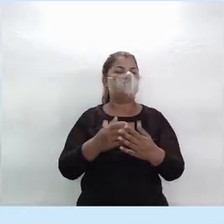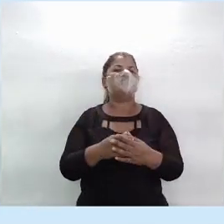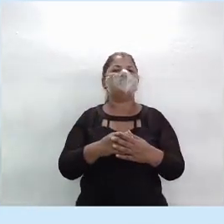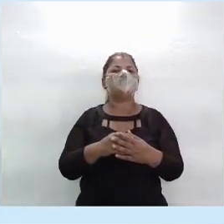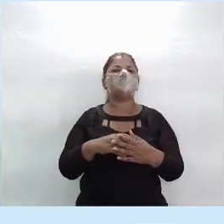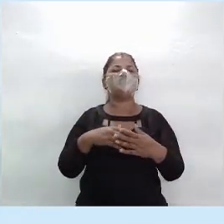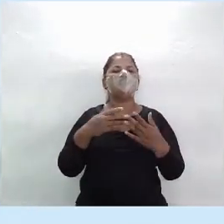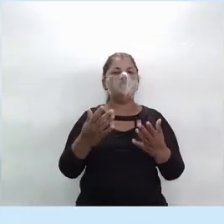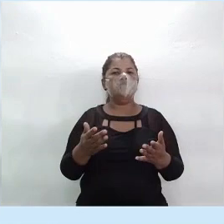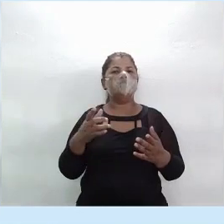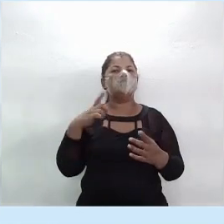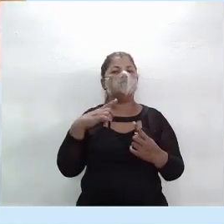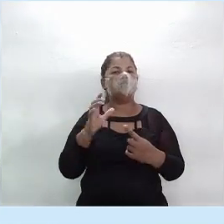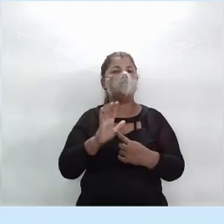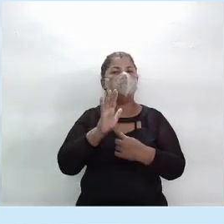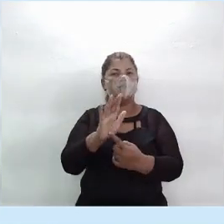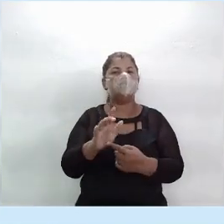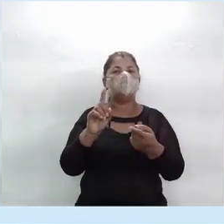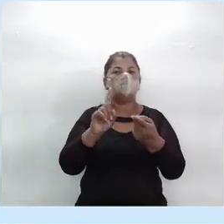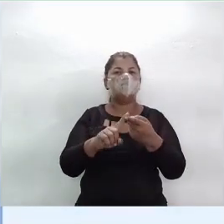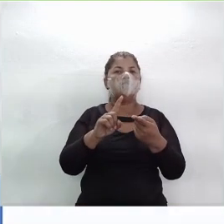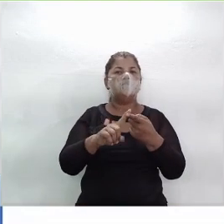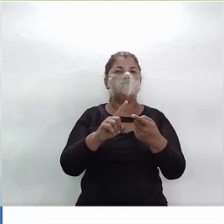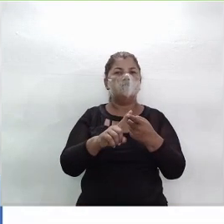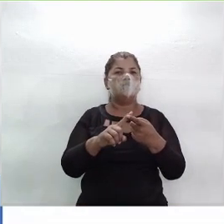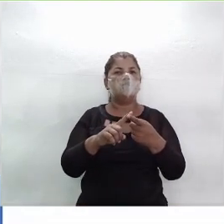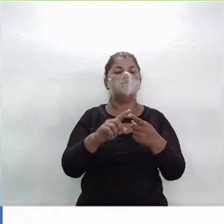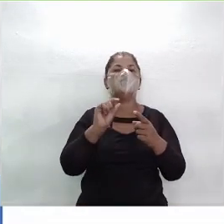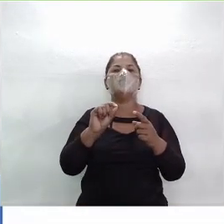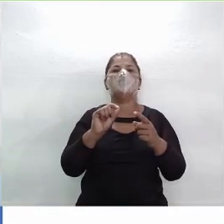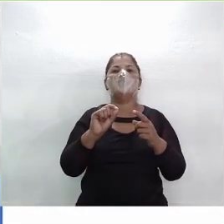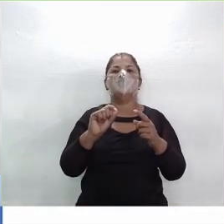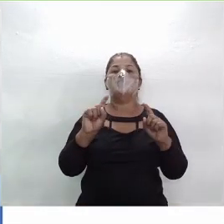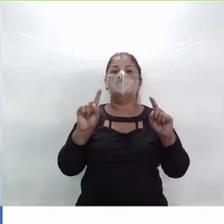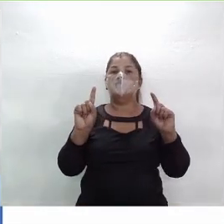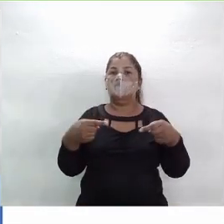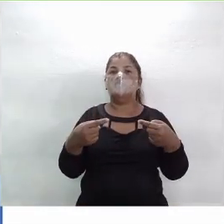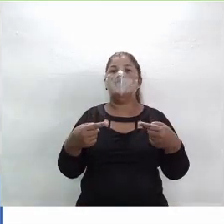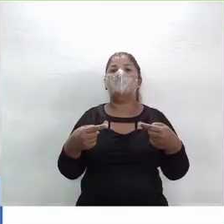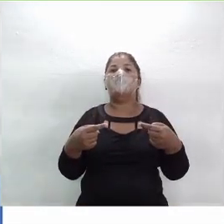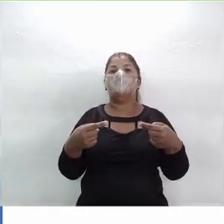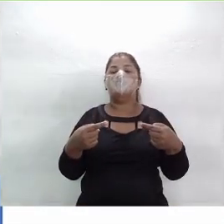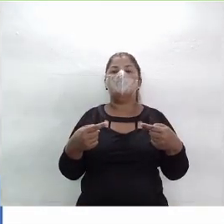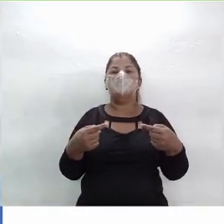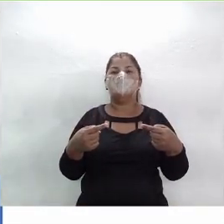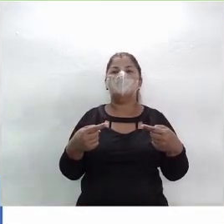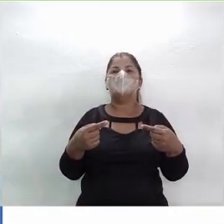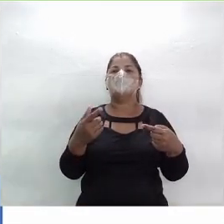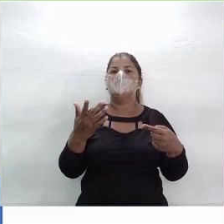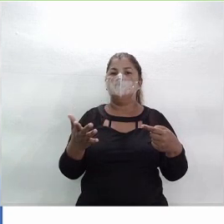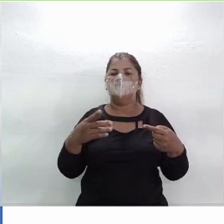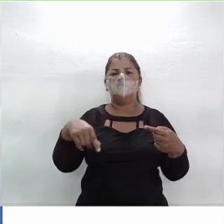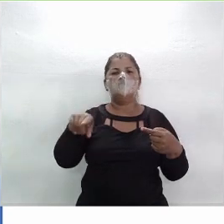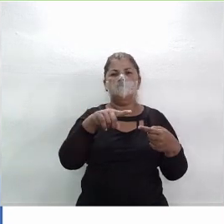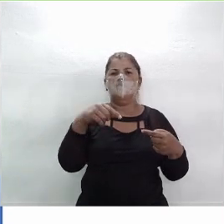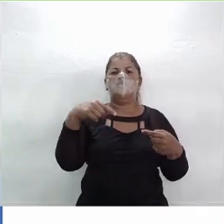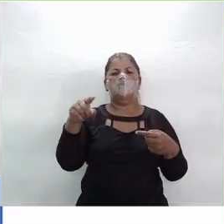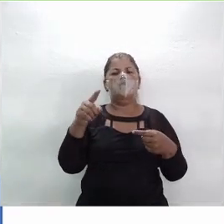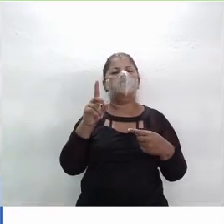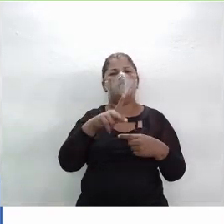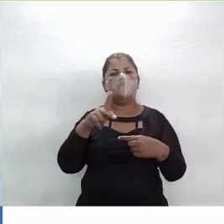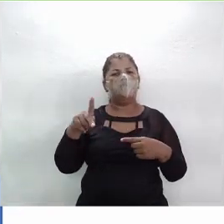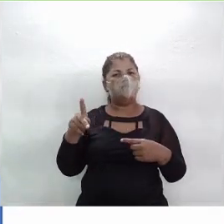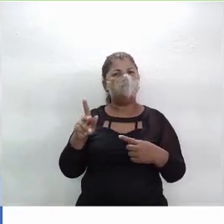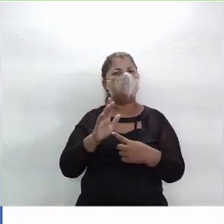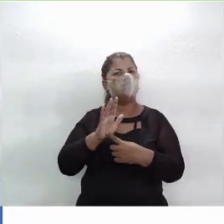isso. Vamos lá, para finalizar, trago para vocês alguns desafios. Prestem bem atenção,